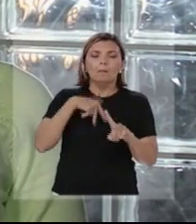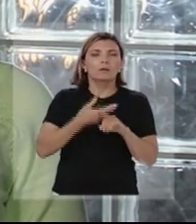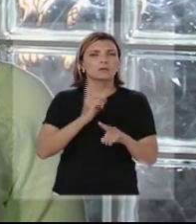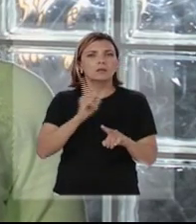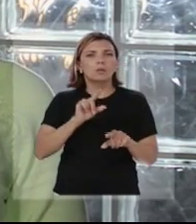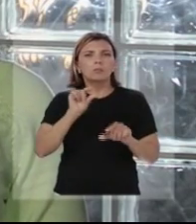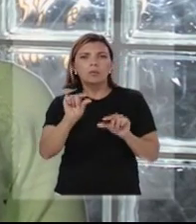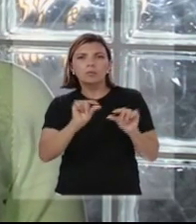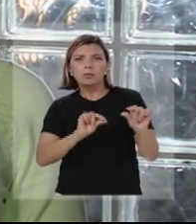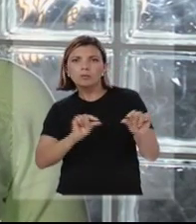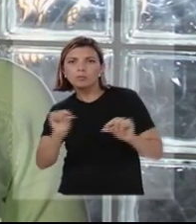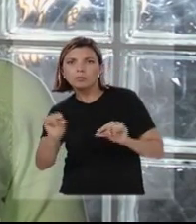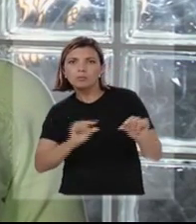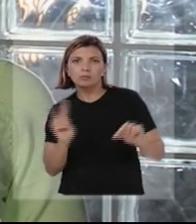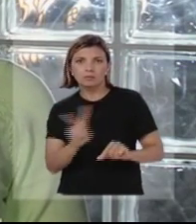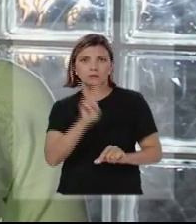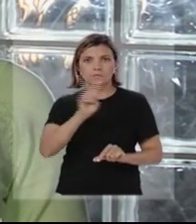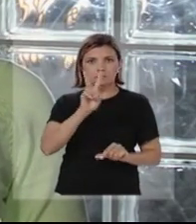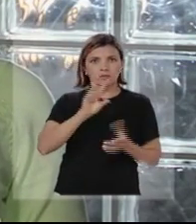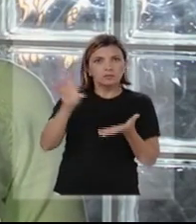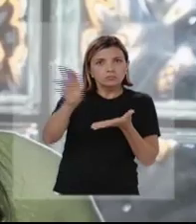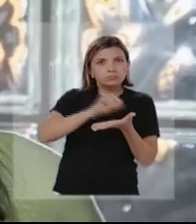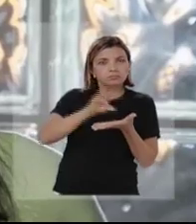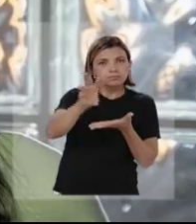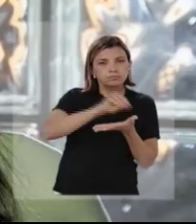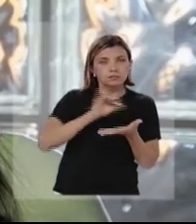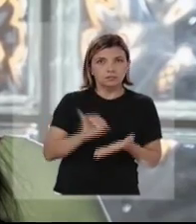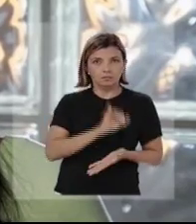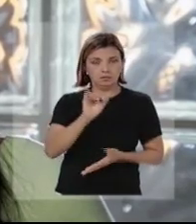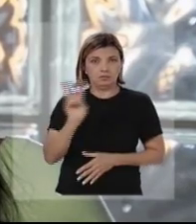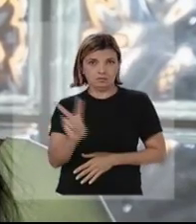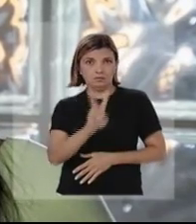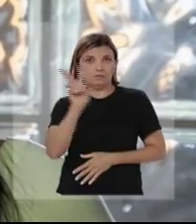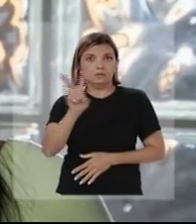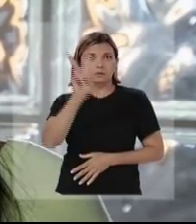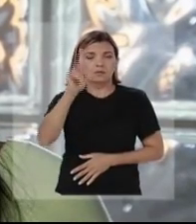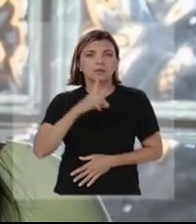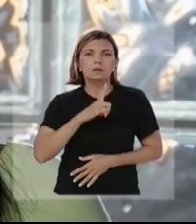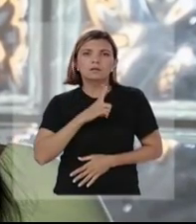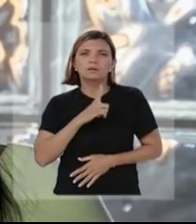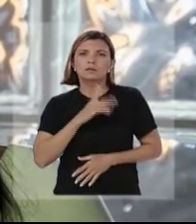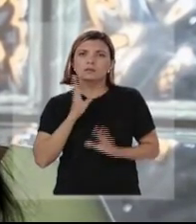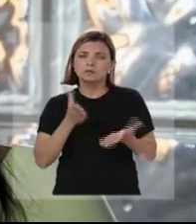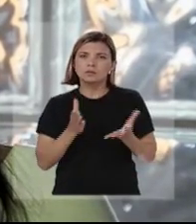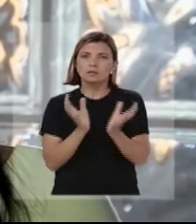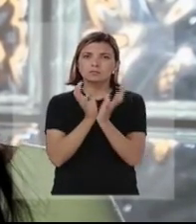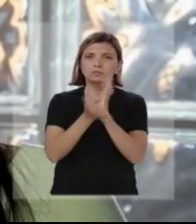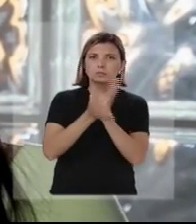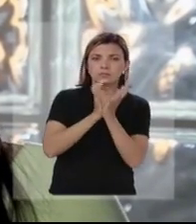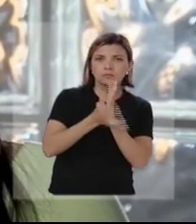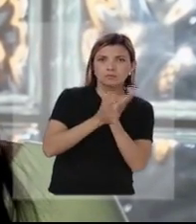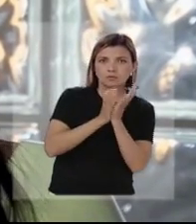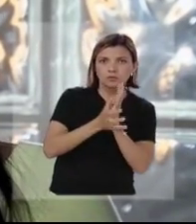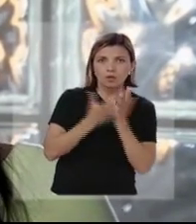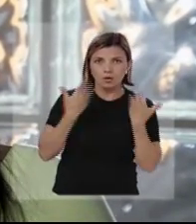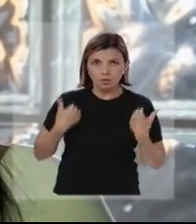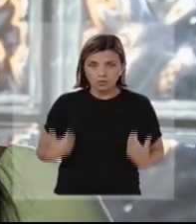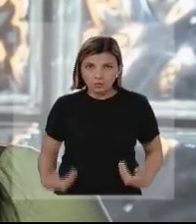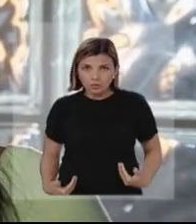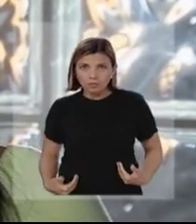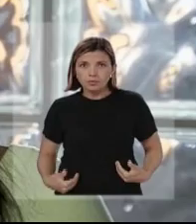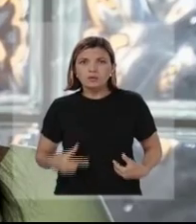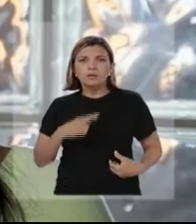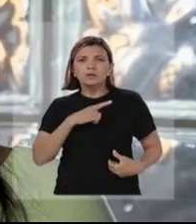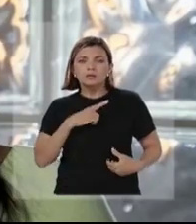grandes quantidades, como qualquer outra substância. Algumas vitaminas, pigmentos naturais dos vegetais e enzimas